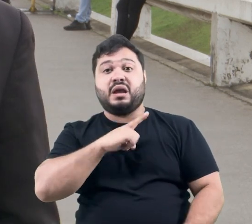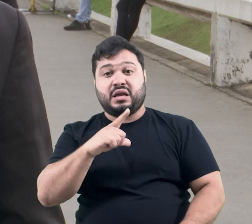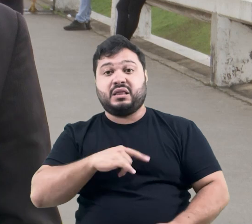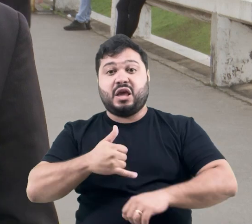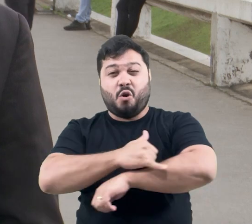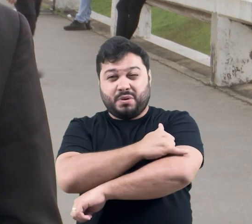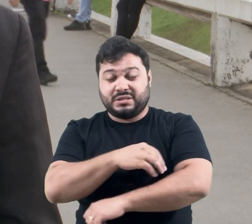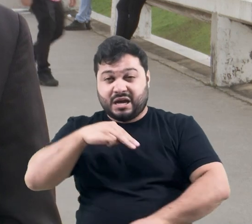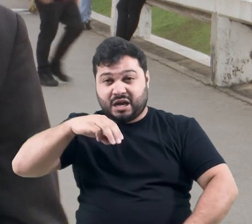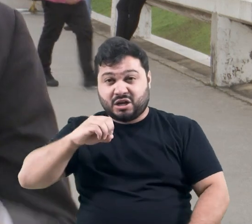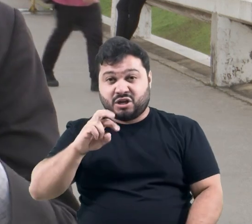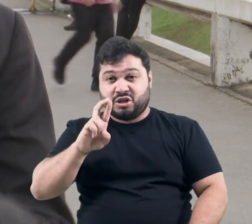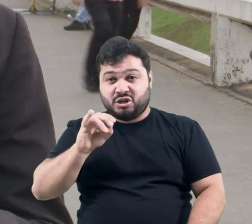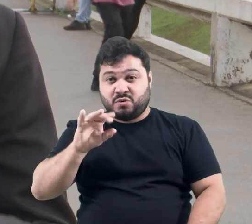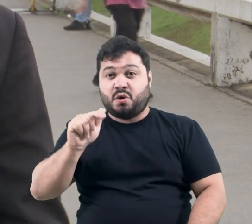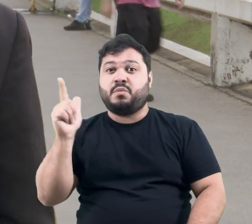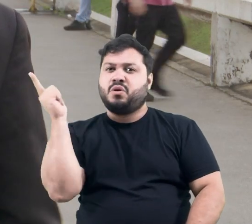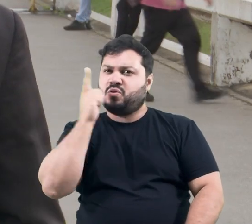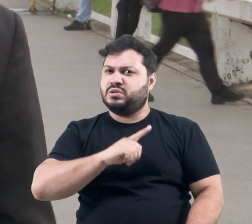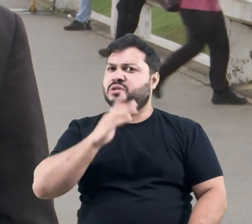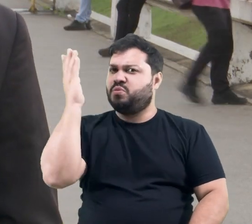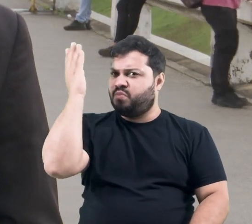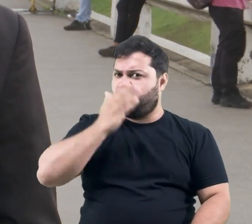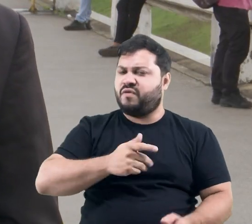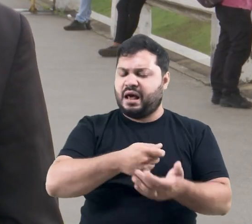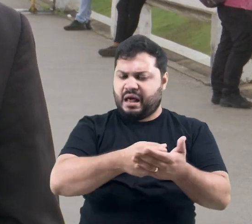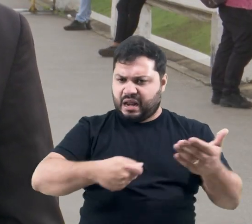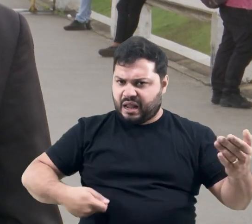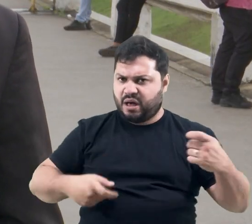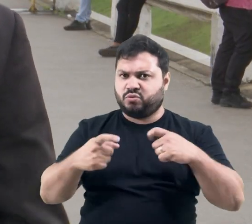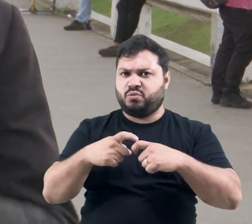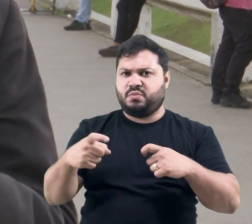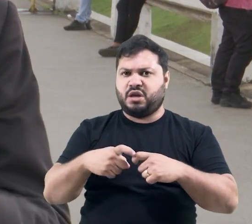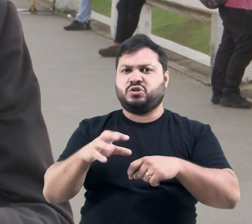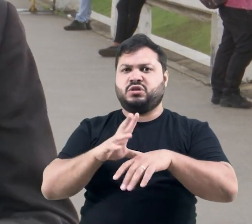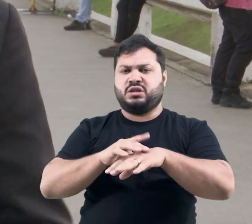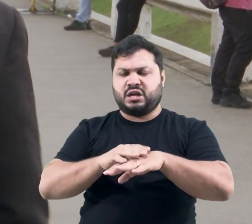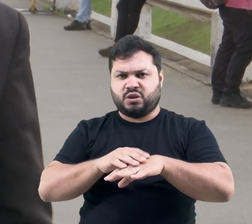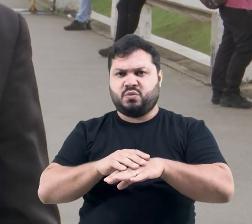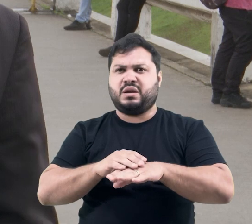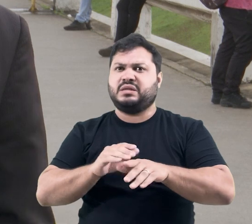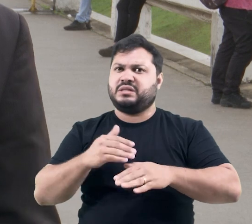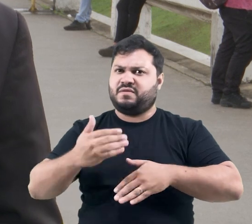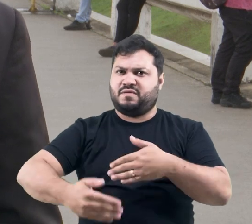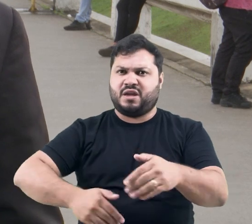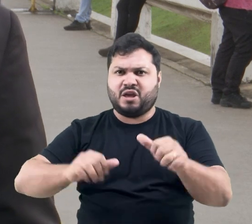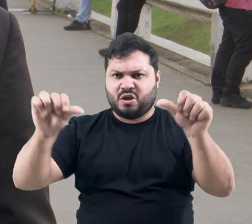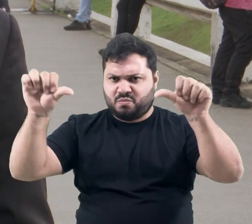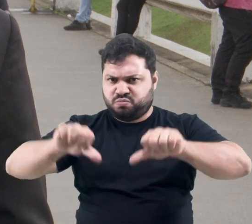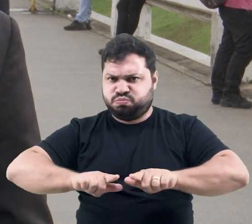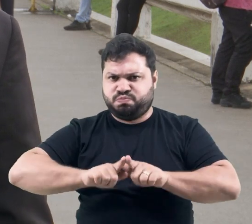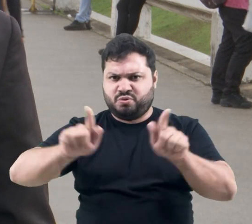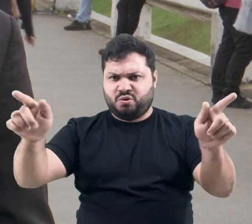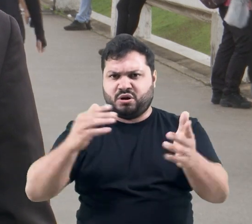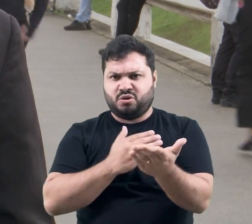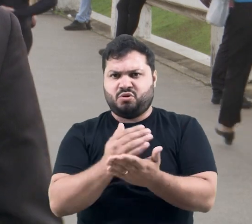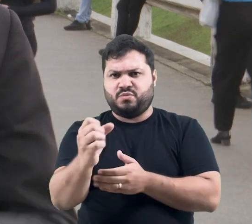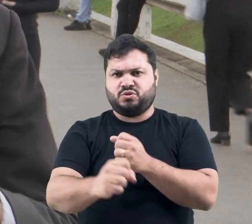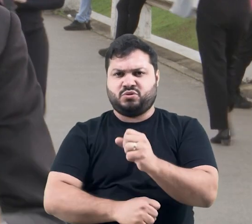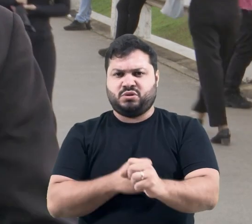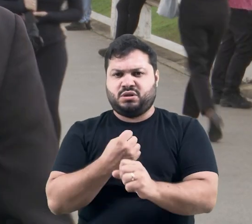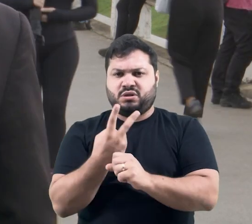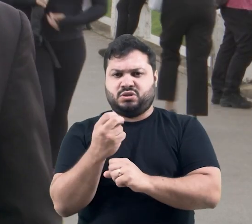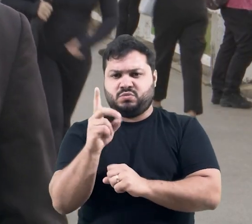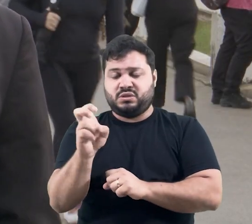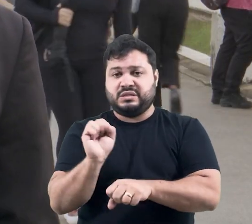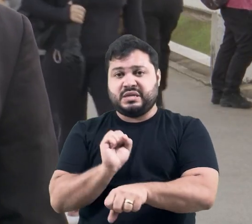tem obesidade mórbida conseguiu provar por meio de laudo médico que a doença vem se agravando desde 2015 e